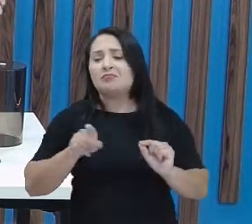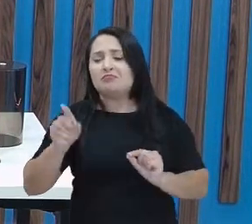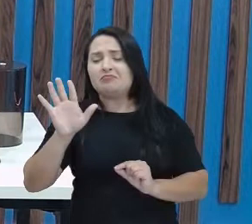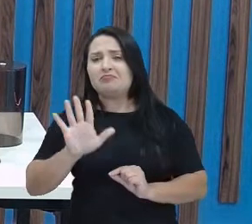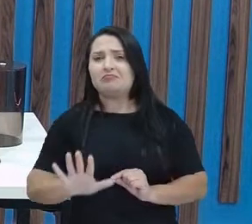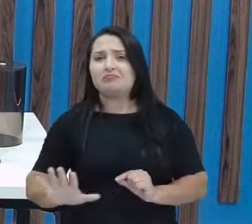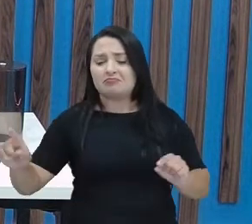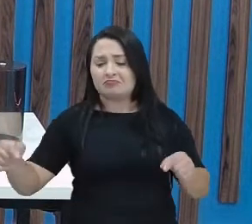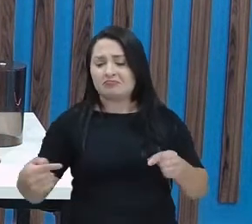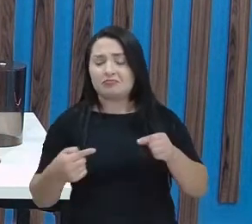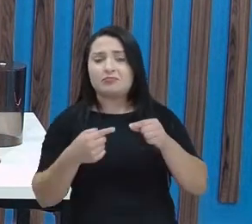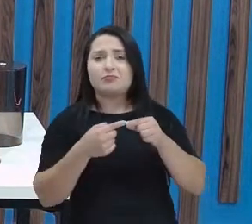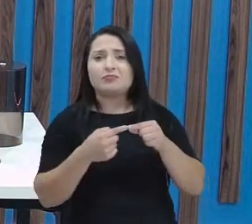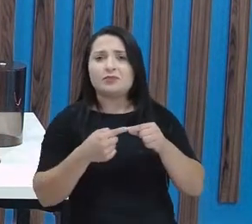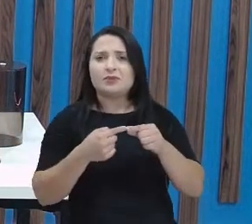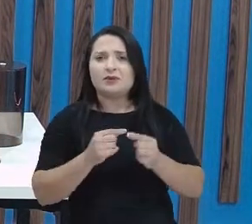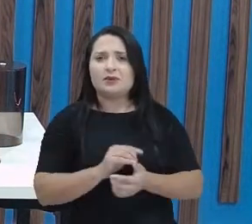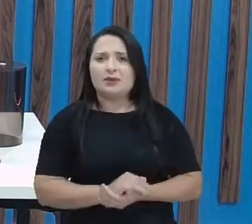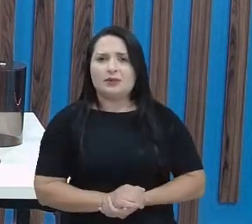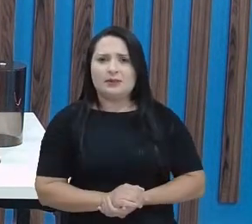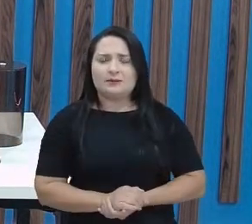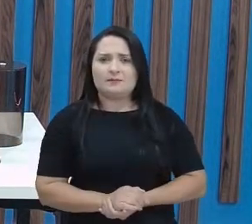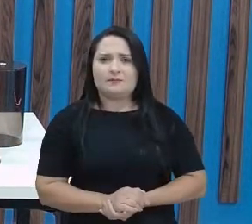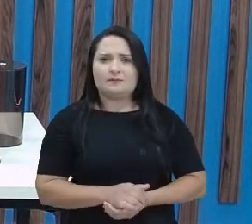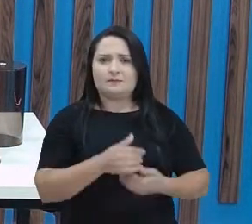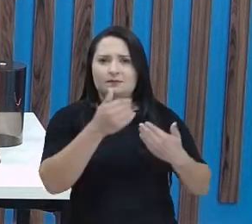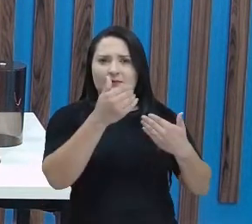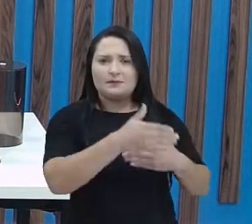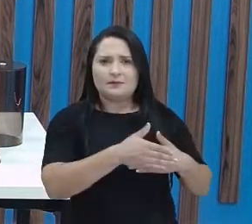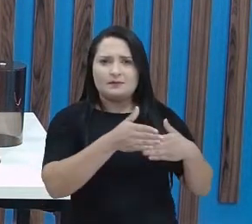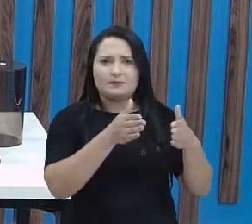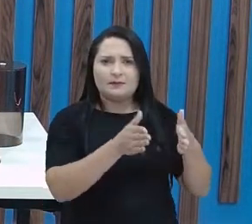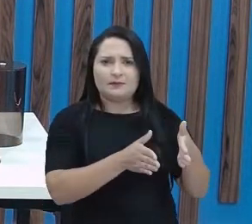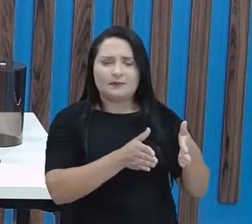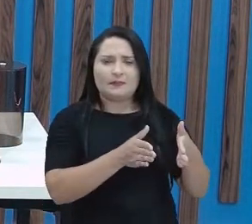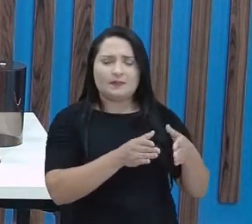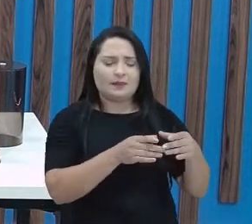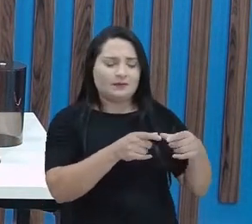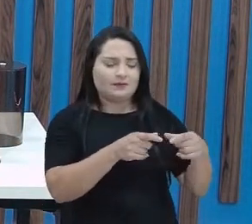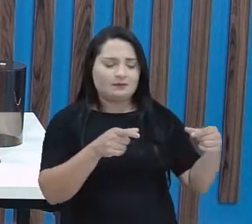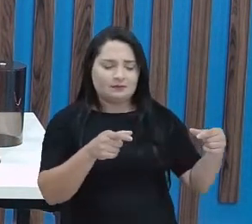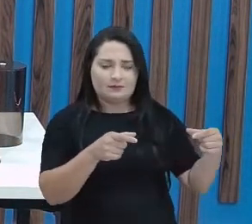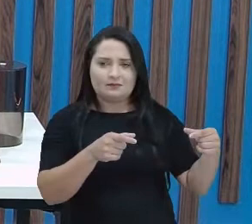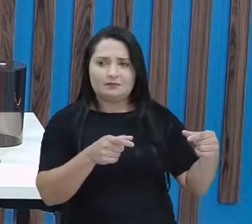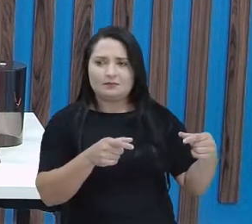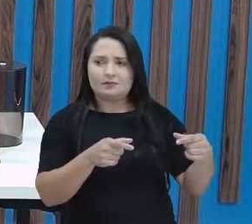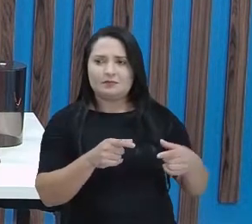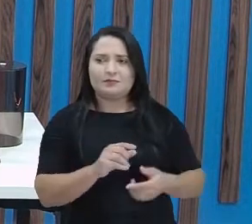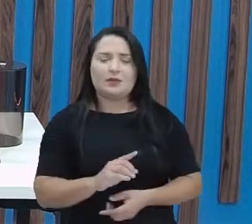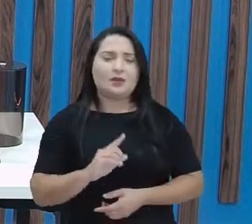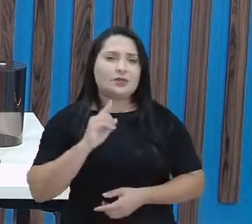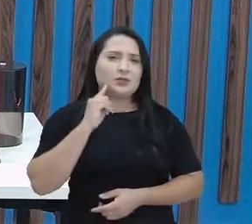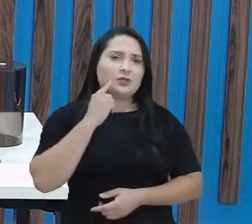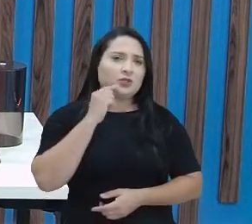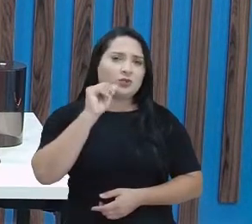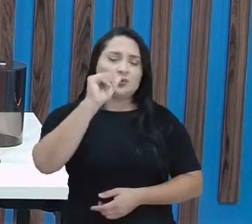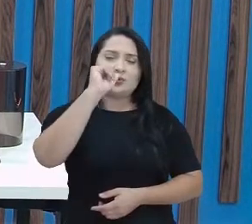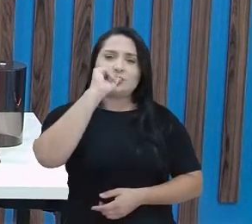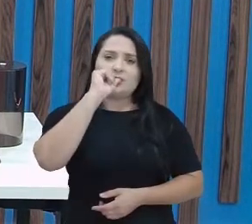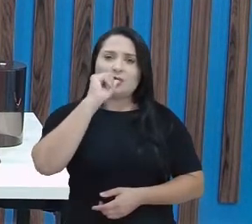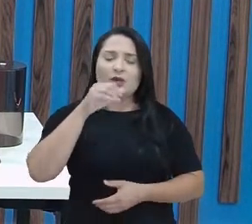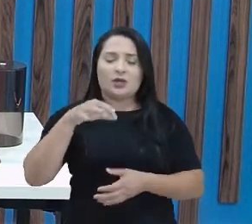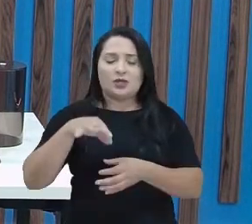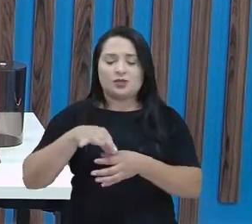figuras espaciais? A caixinha de efervescente, a caixinha de suco e essas 2 caixinhas de chá. O que é que